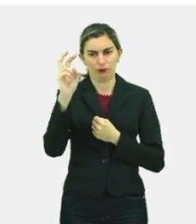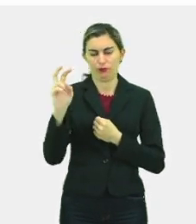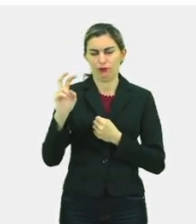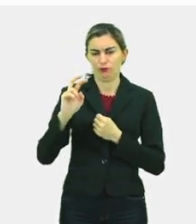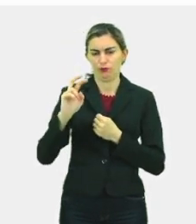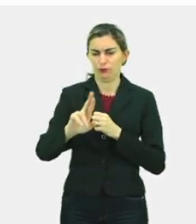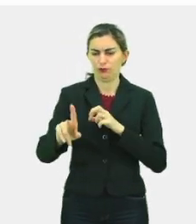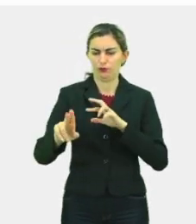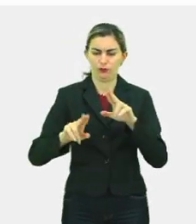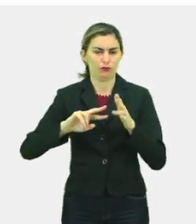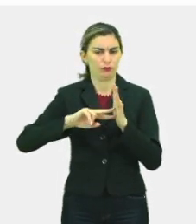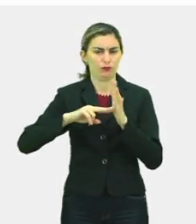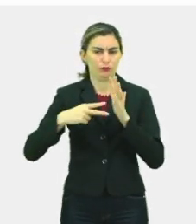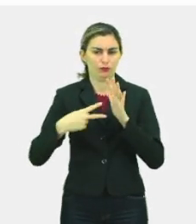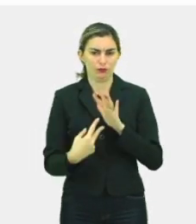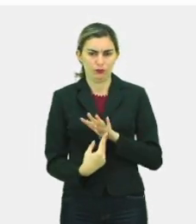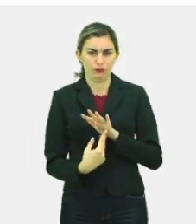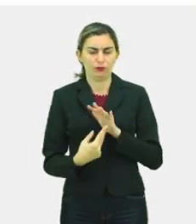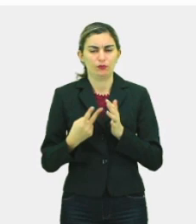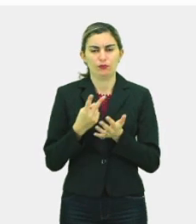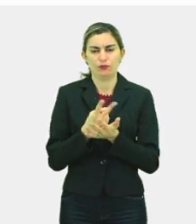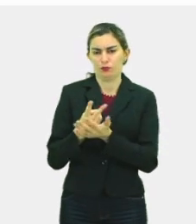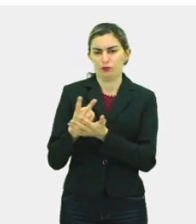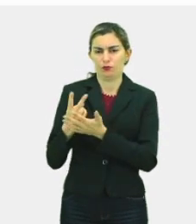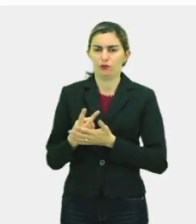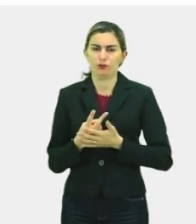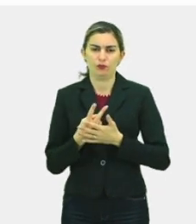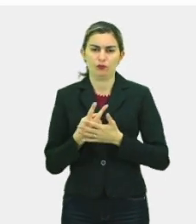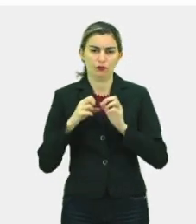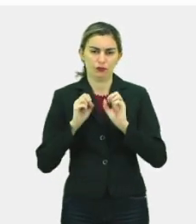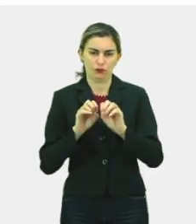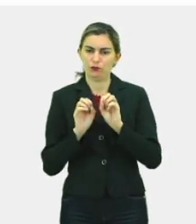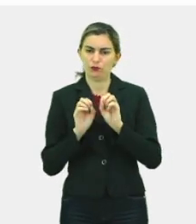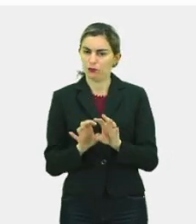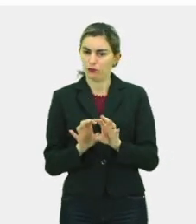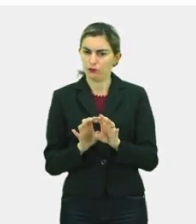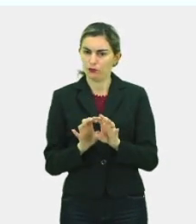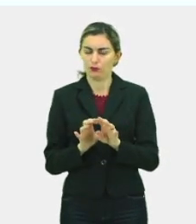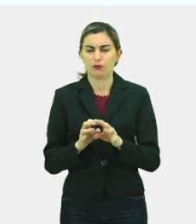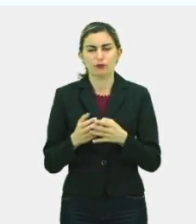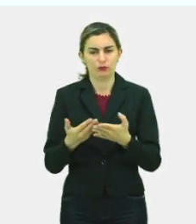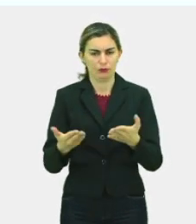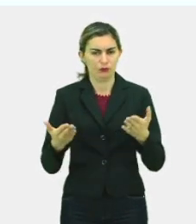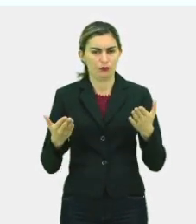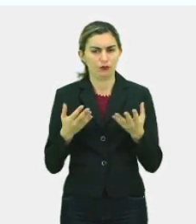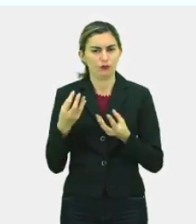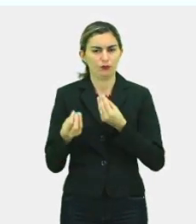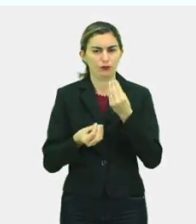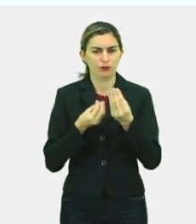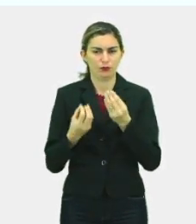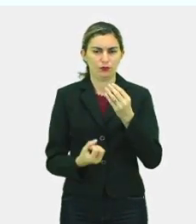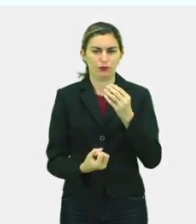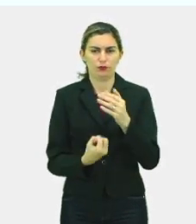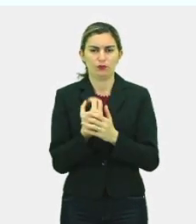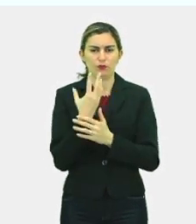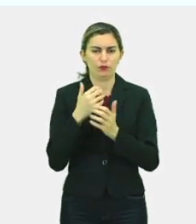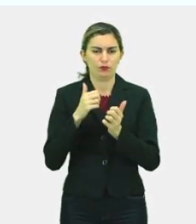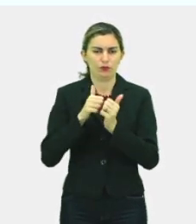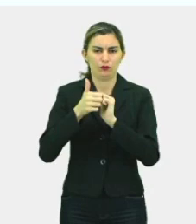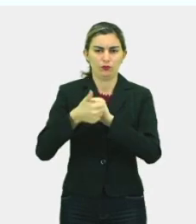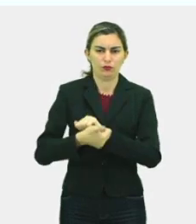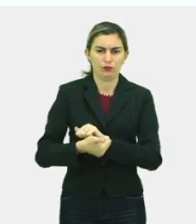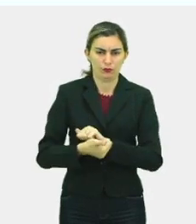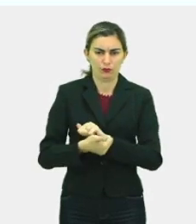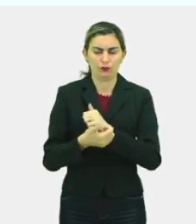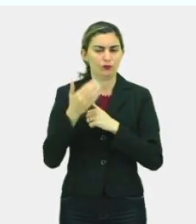de múltiplos significados, sendo um deles o educacional. E aí, como foi que surgiu o esporte,